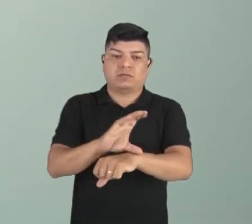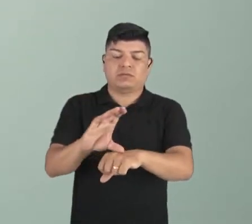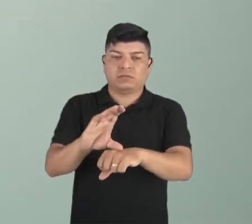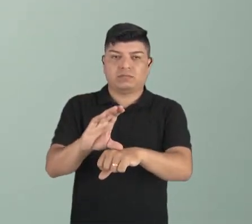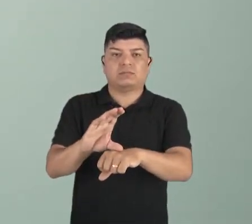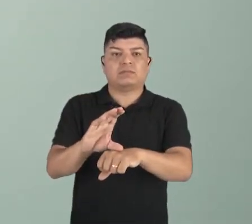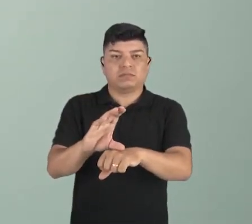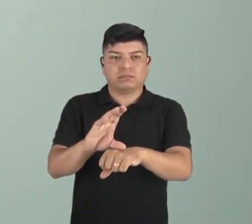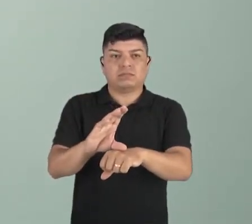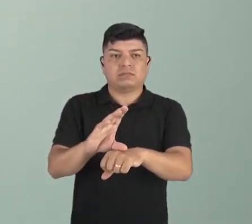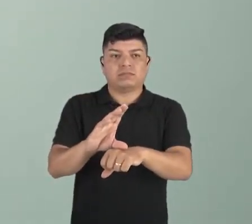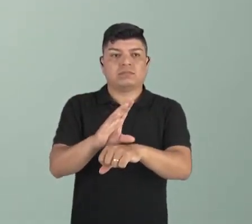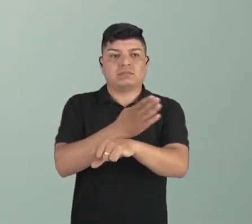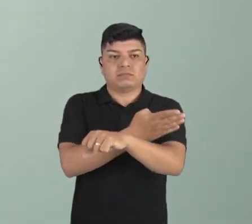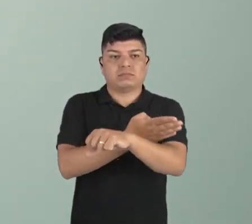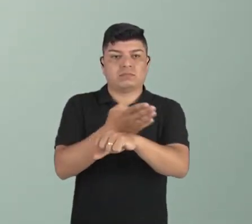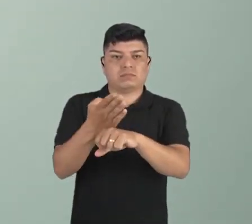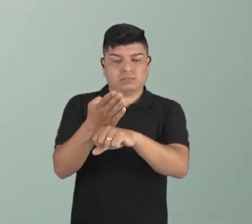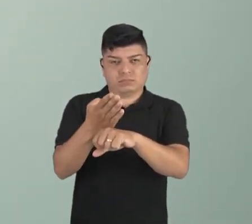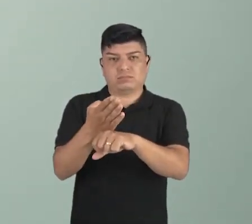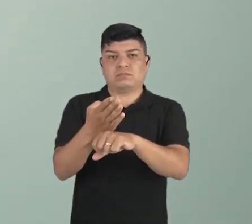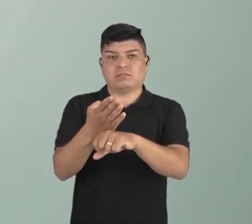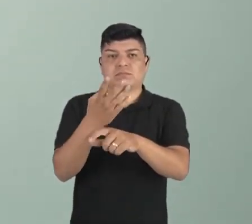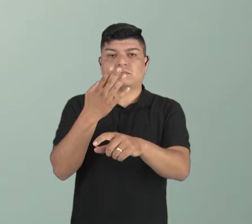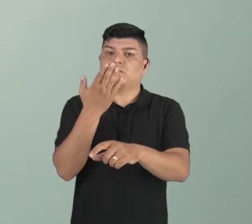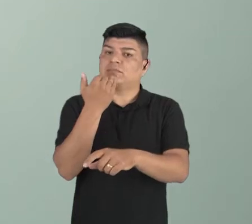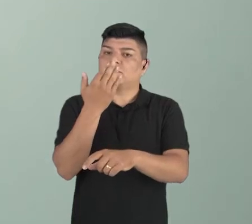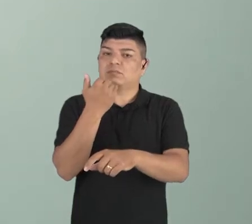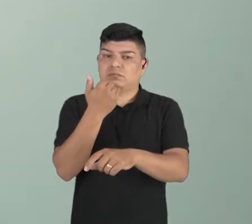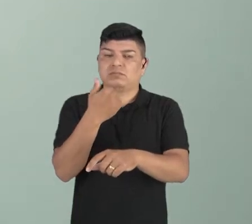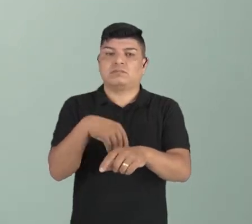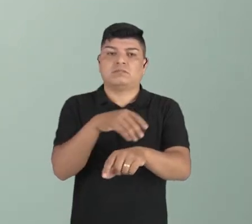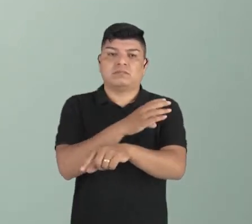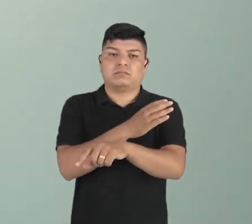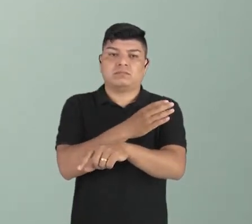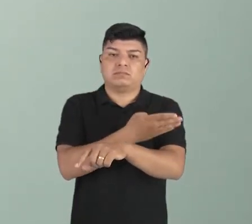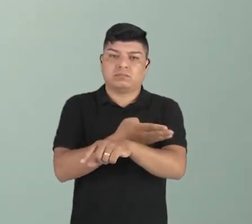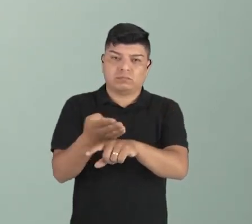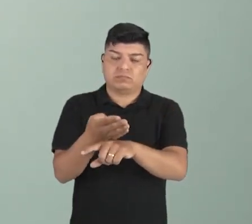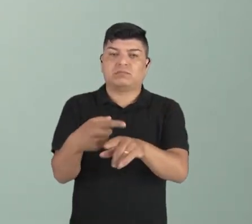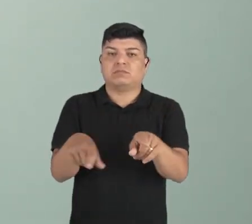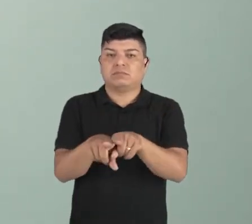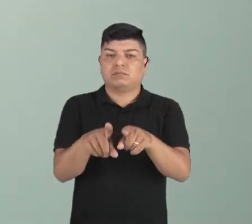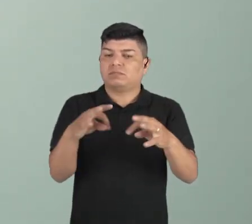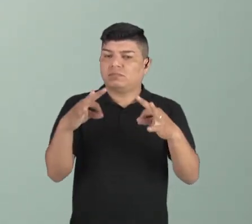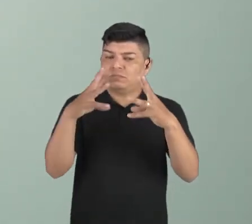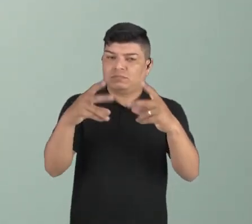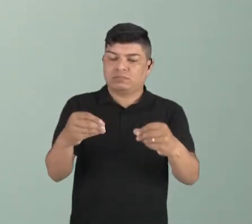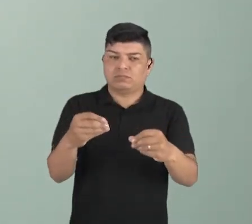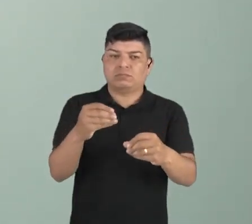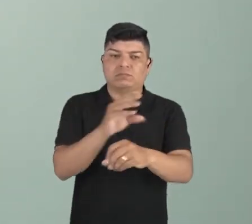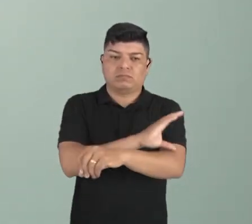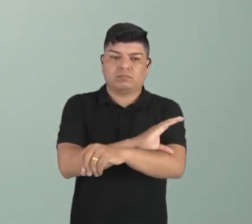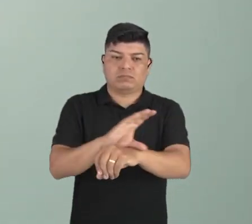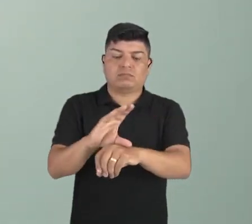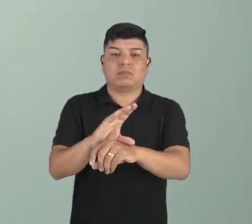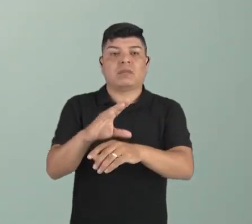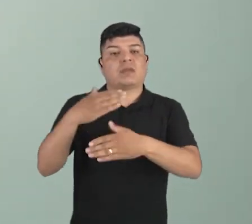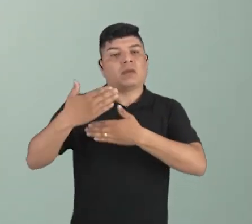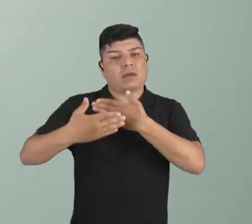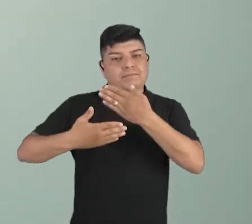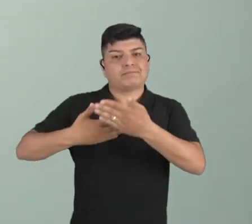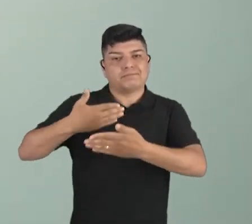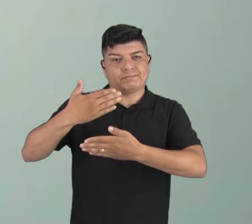cultura, né, suas tradições, suas comidas típicas, aí tudo que está relacionado à cultura, né? Claro que com o